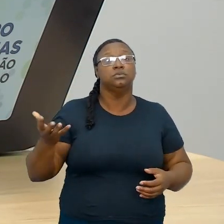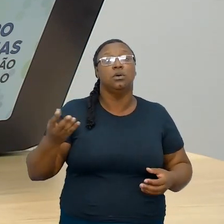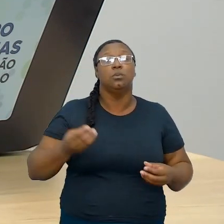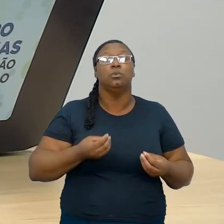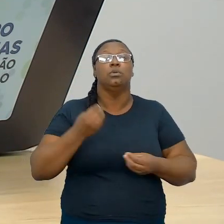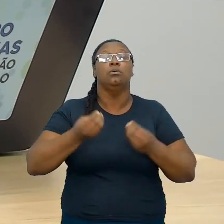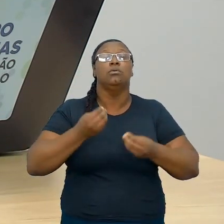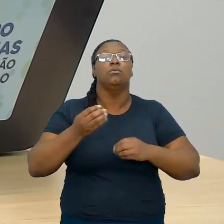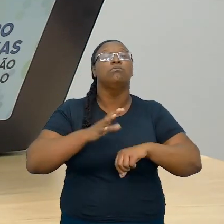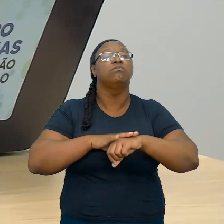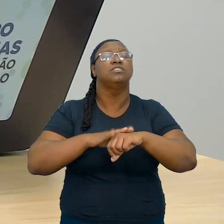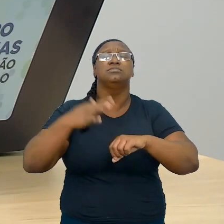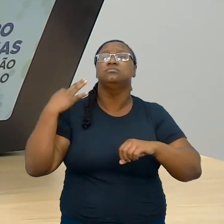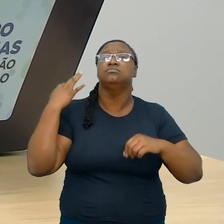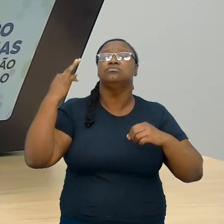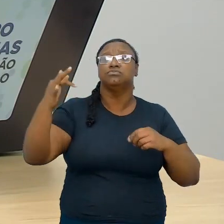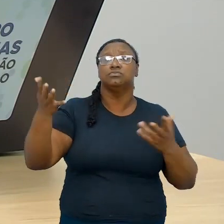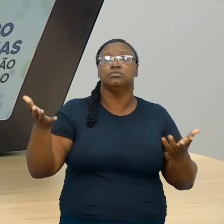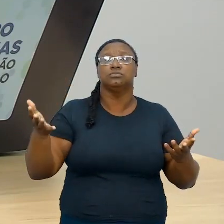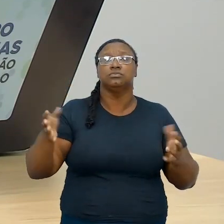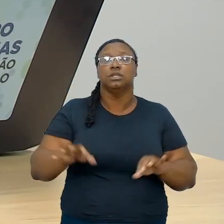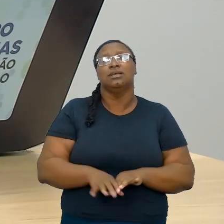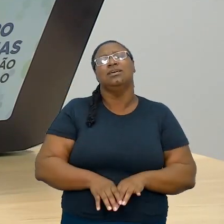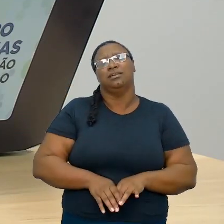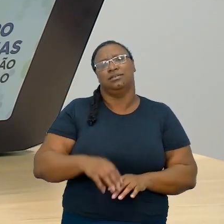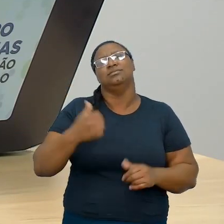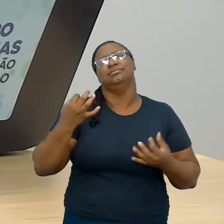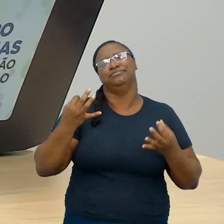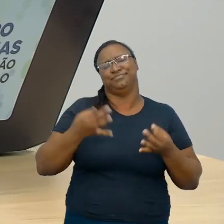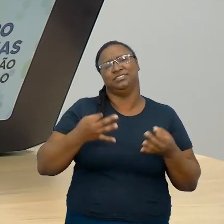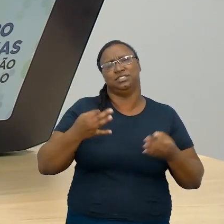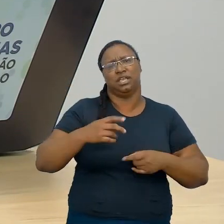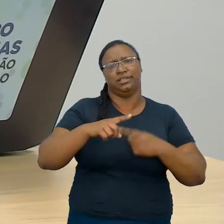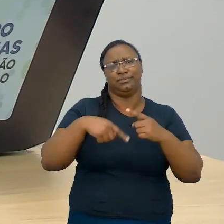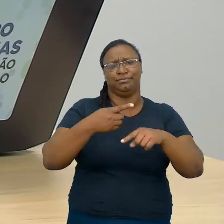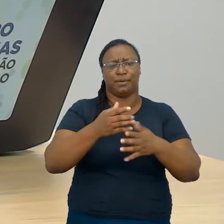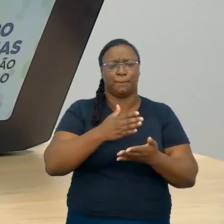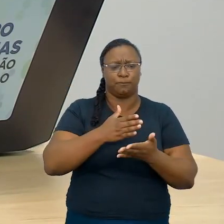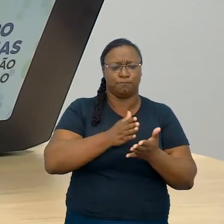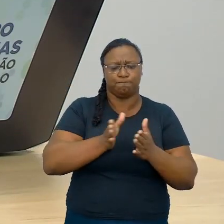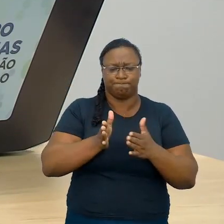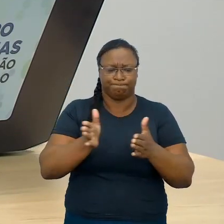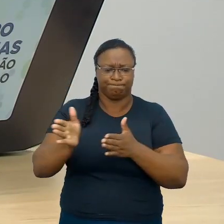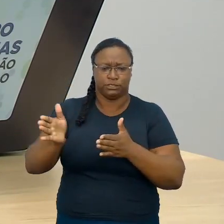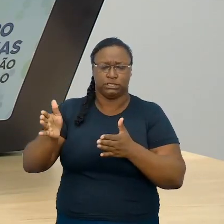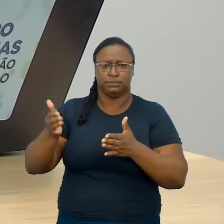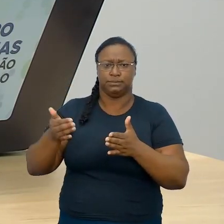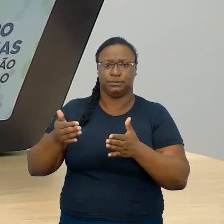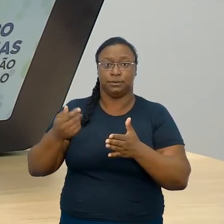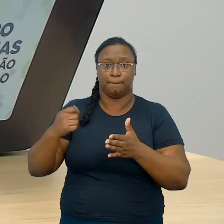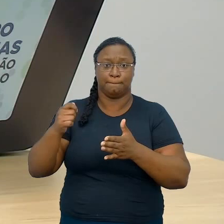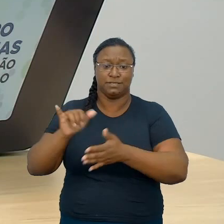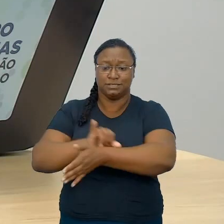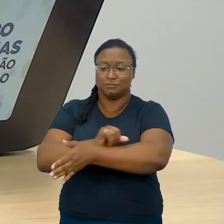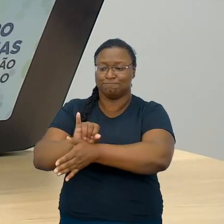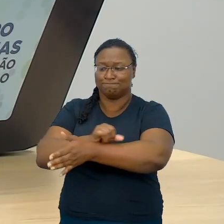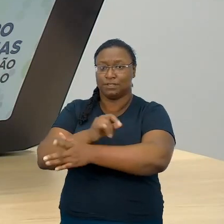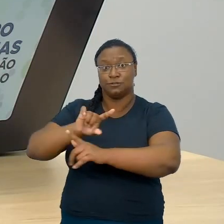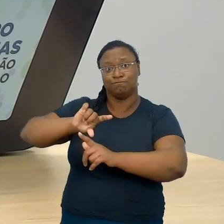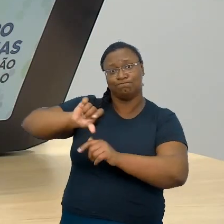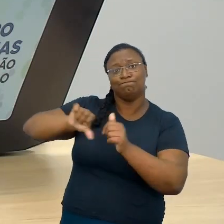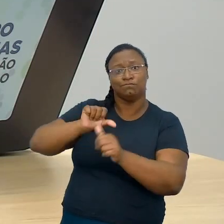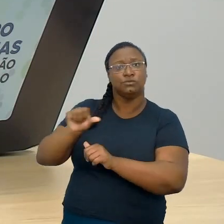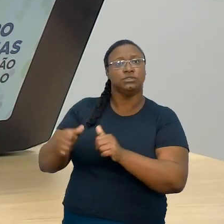né? Porque é lógico que no meio do caminho pode ocorrer alguma intercorrência e a gente tem que mudar as nossas estratégias, né? O nosso modo